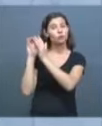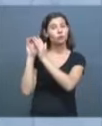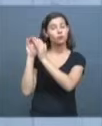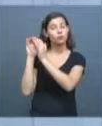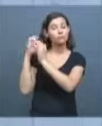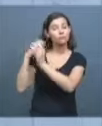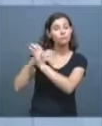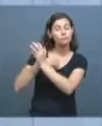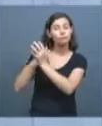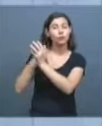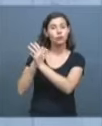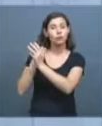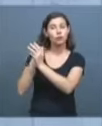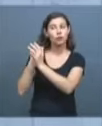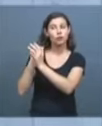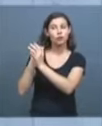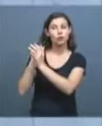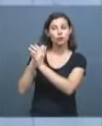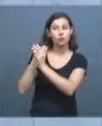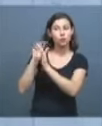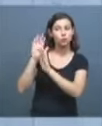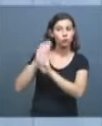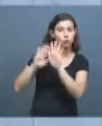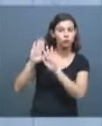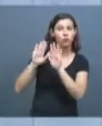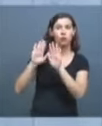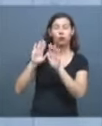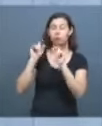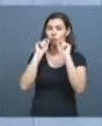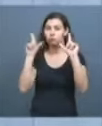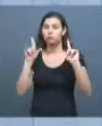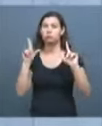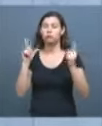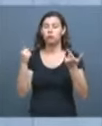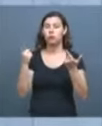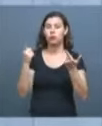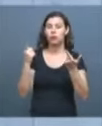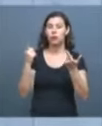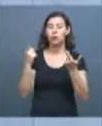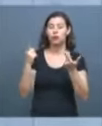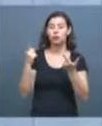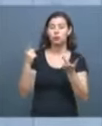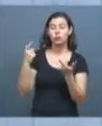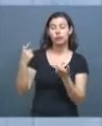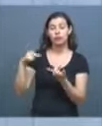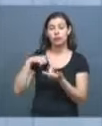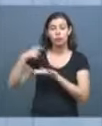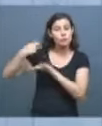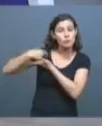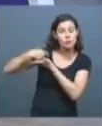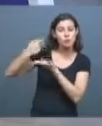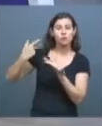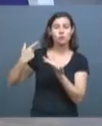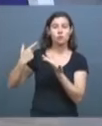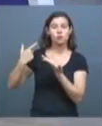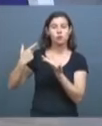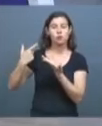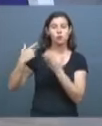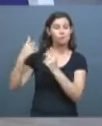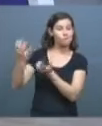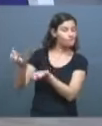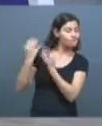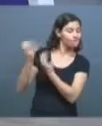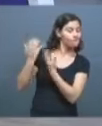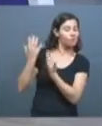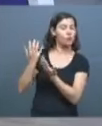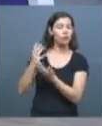mais ativo nessa parte de eu estou sendo ameaçado, eu estou sendo cobrado de alguma forma. A competitividade também.